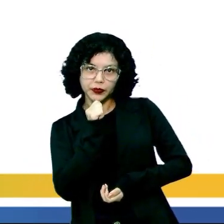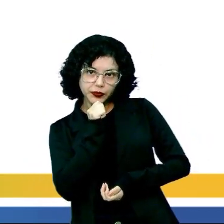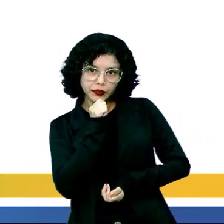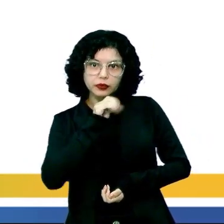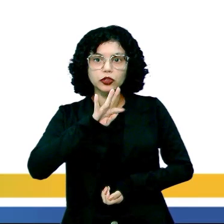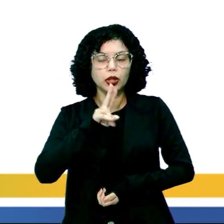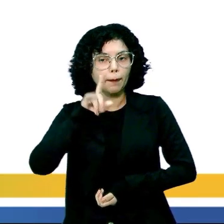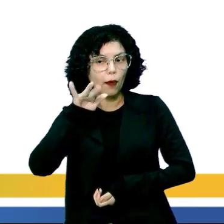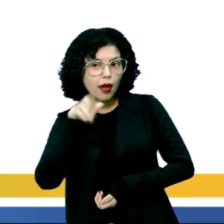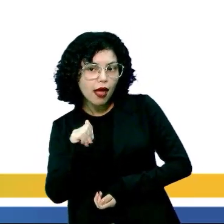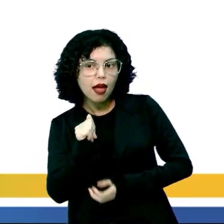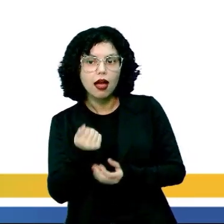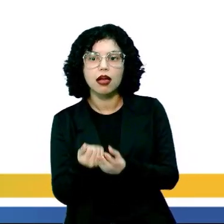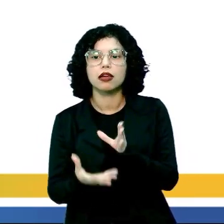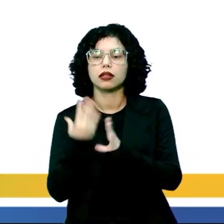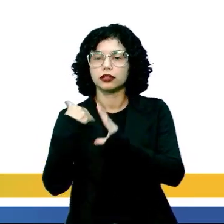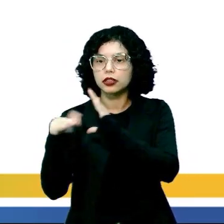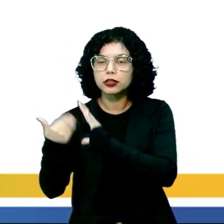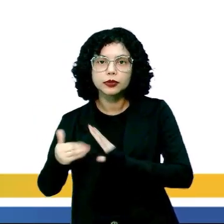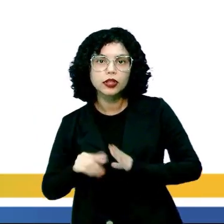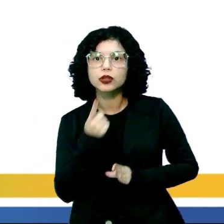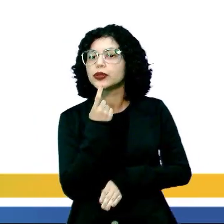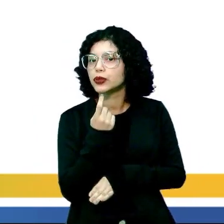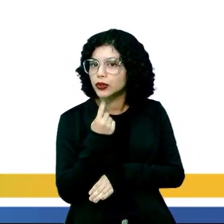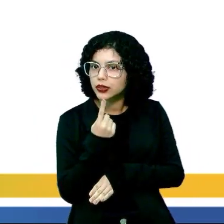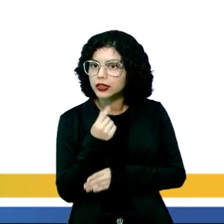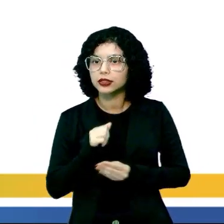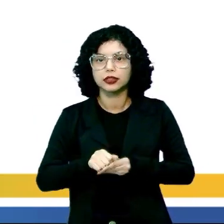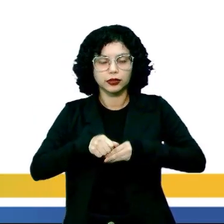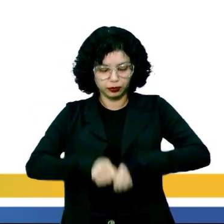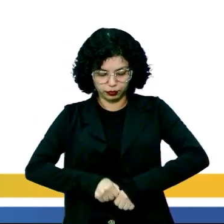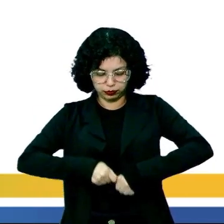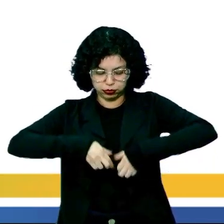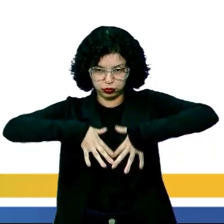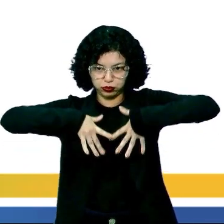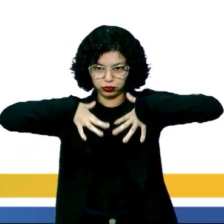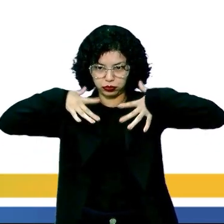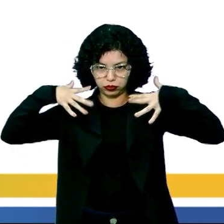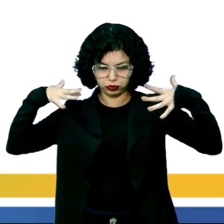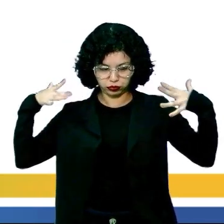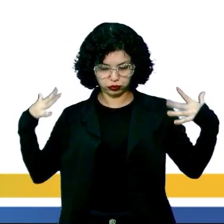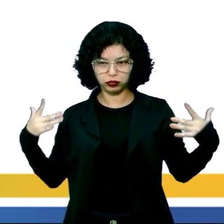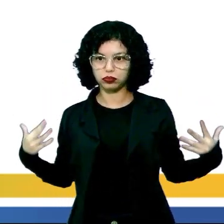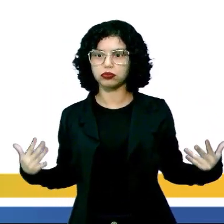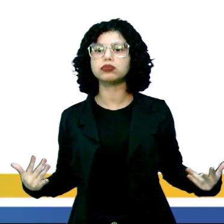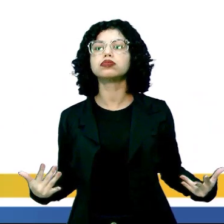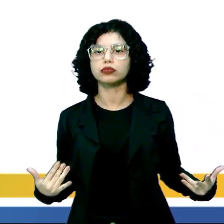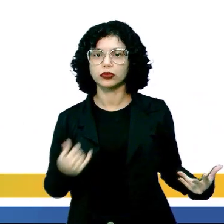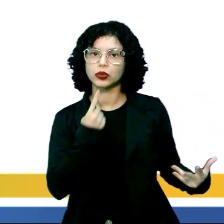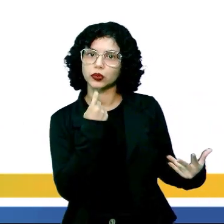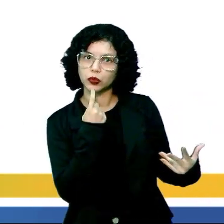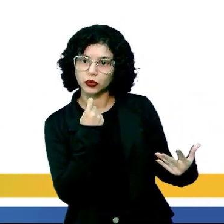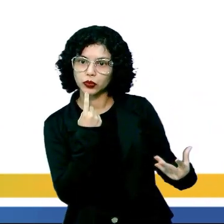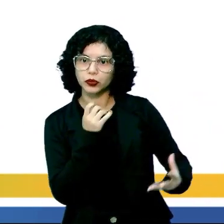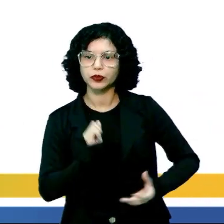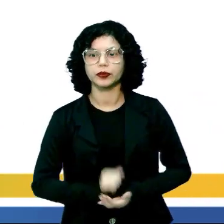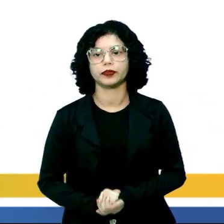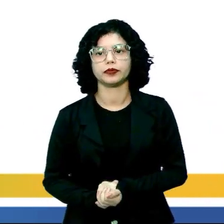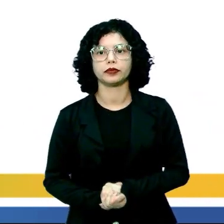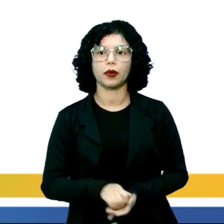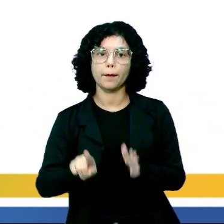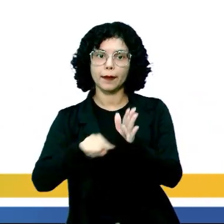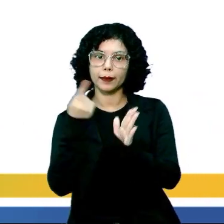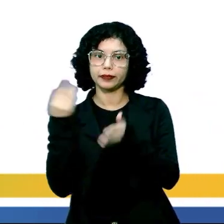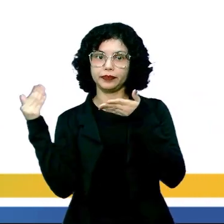de bombear, transportar e distribuir o sangue por todo o corpo, temos os seguintes objetivos. Primeiros